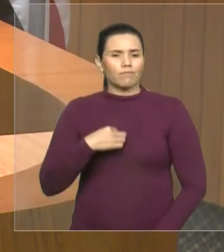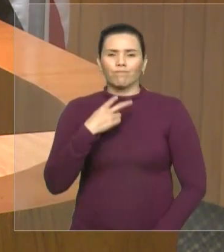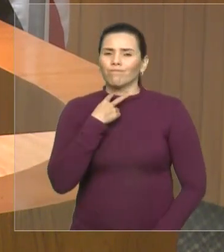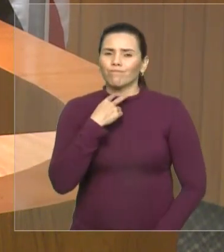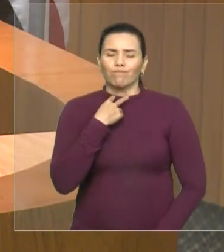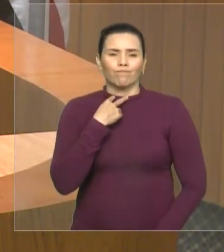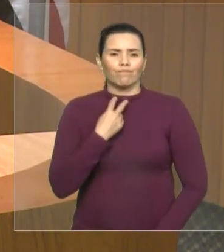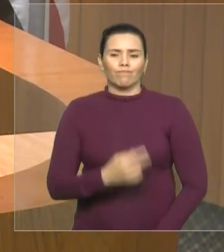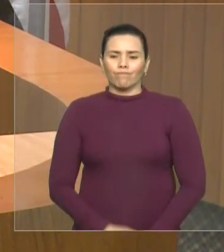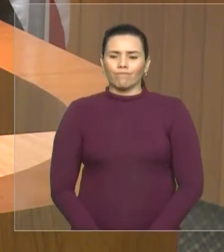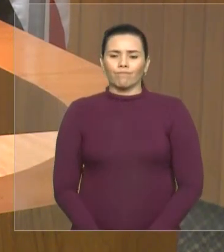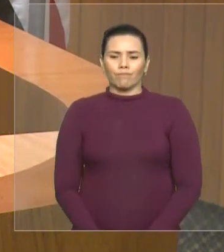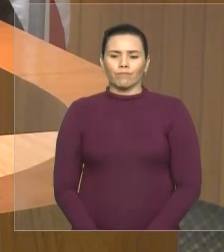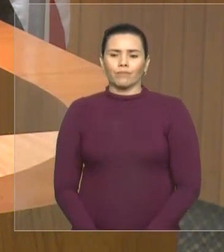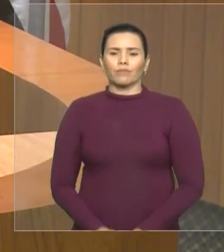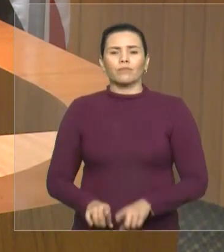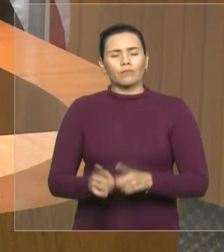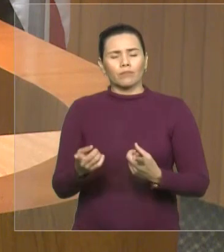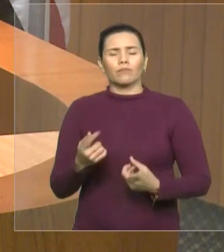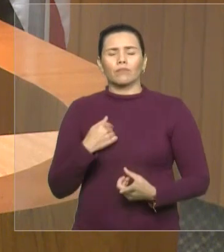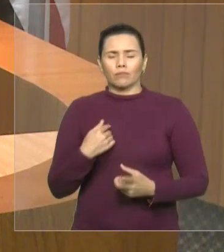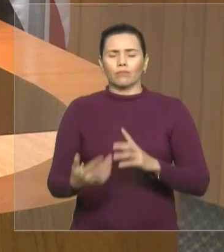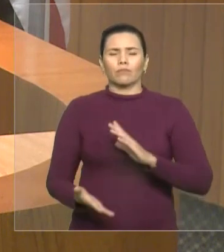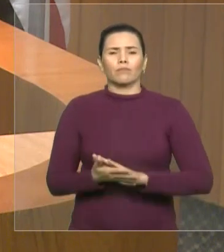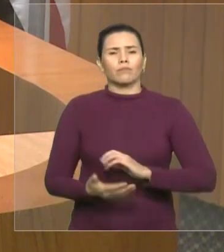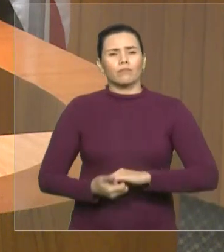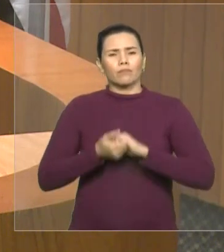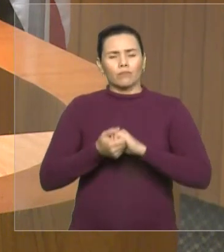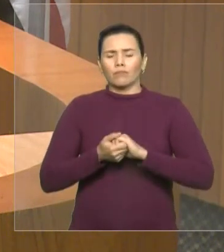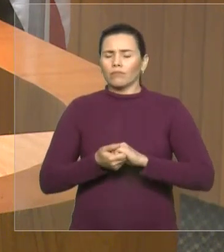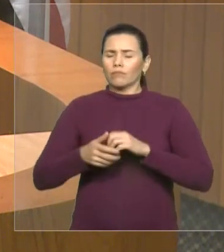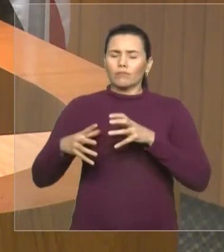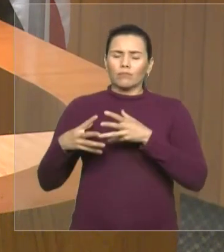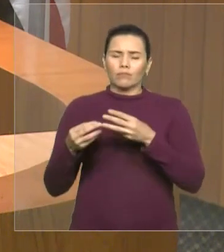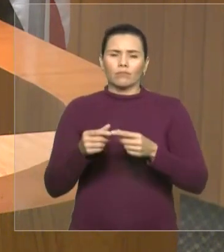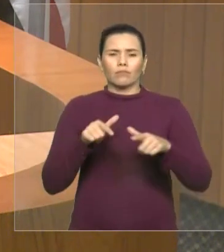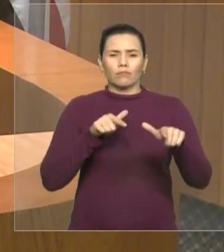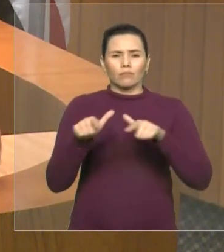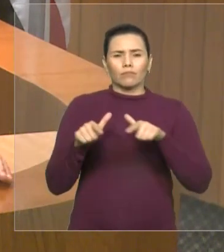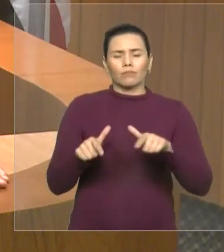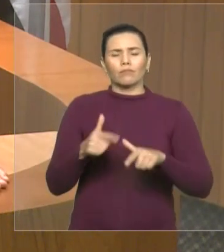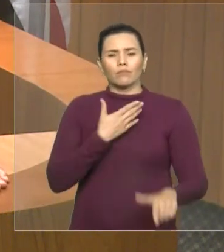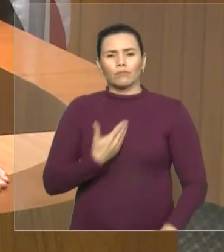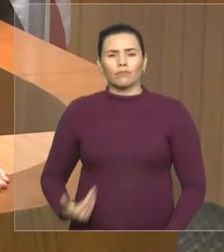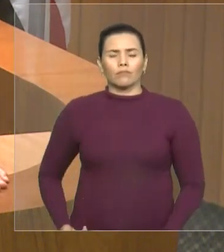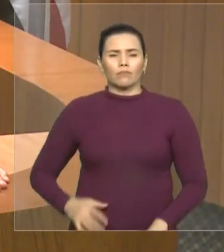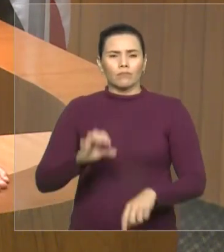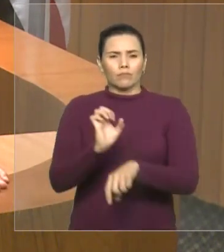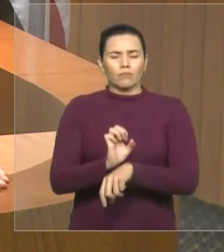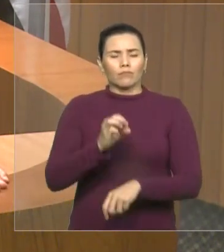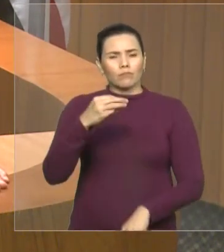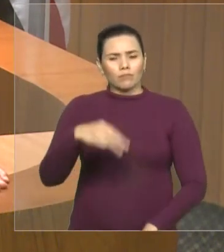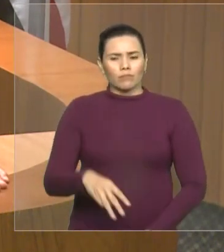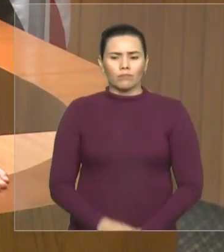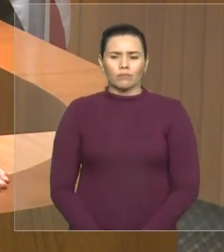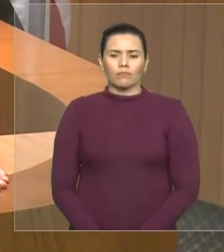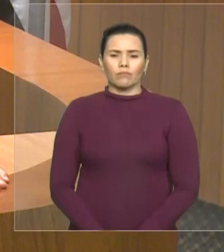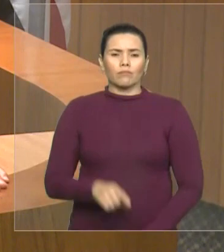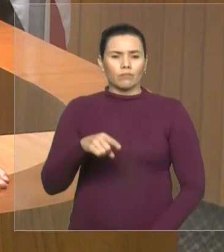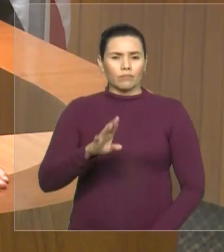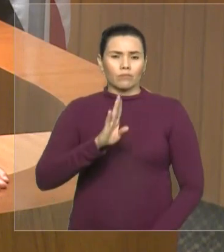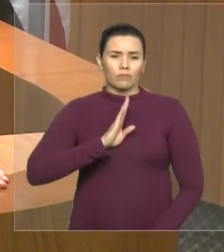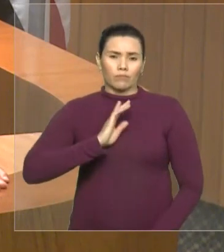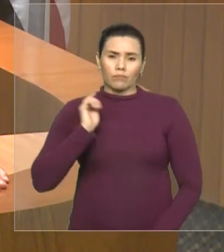lá. Quero parabenizar as ações do governo do estado, nas ações, principalmente lá em Barra do Corda, onde o